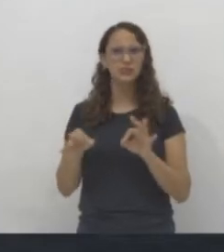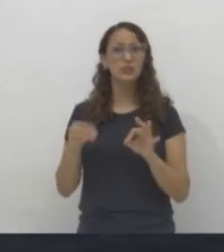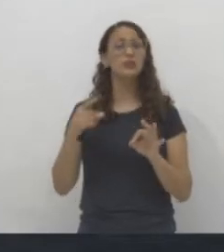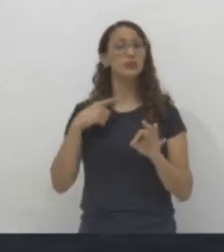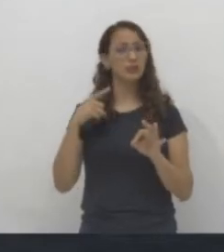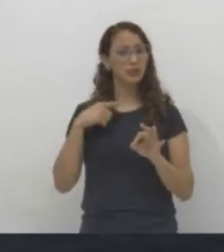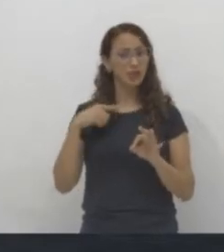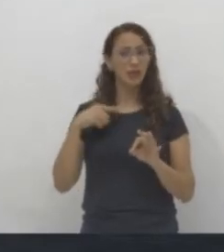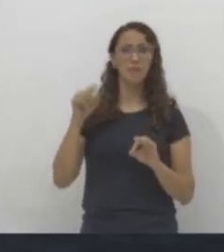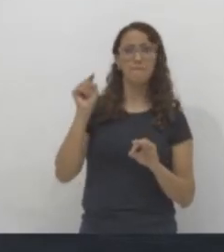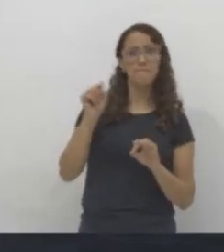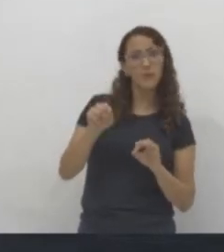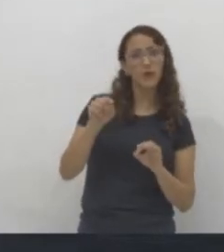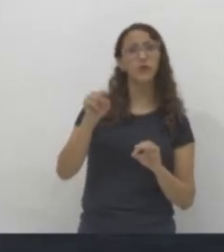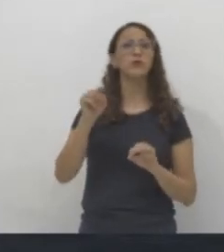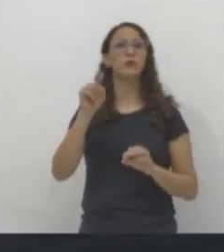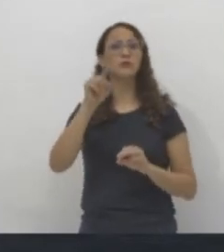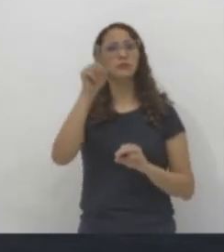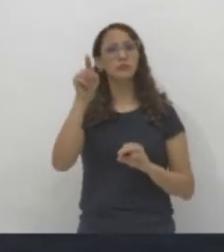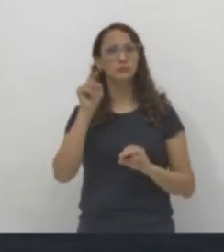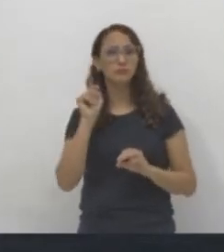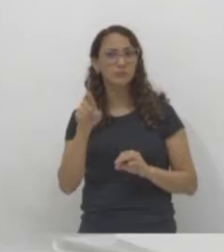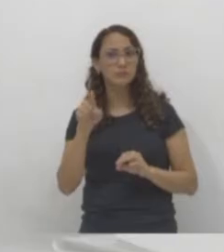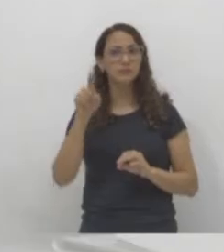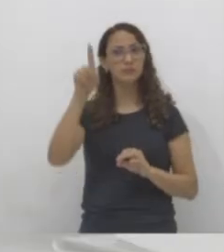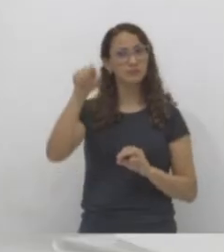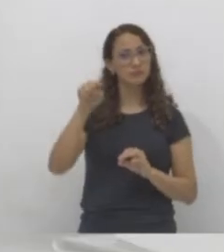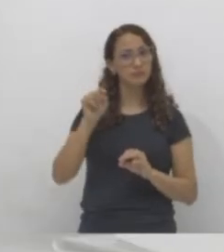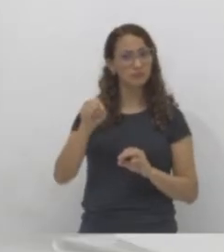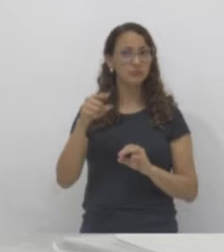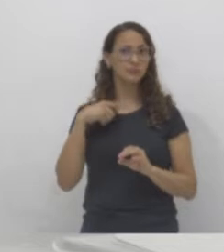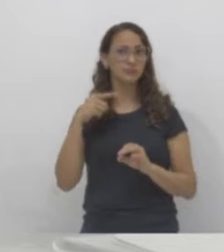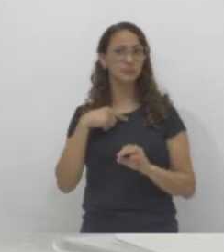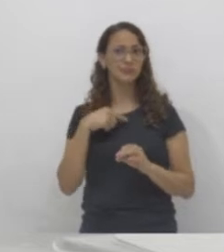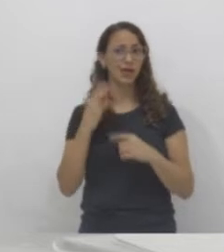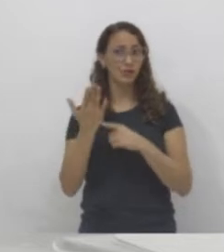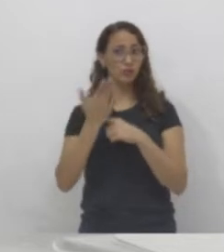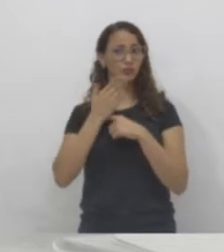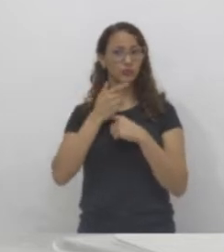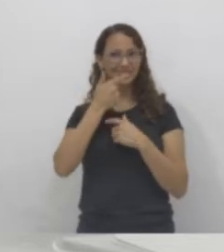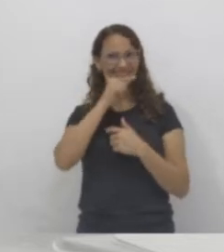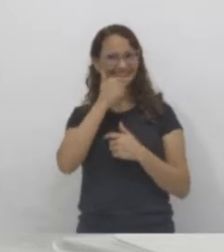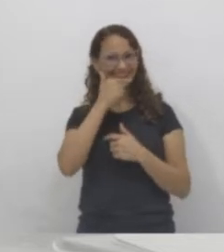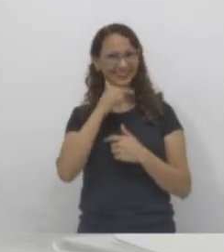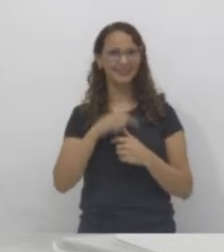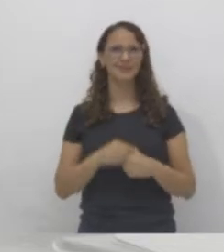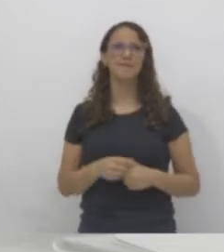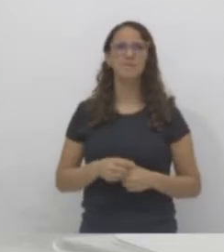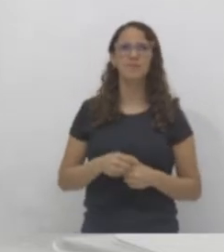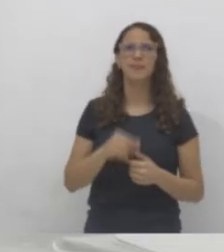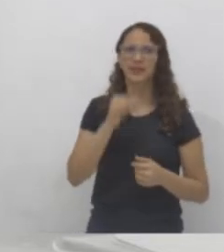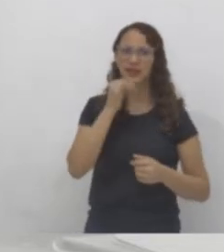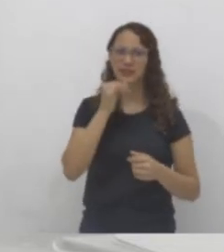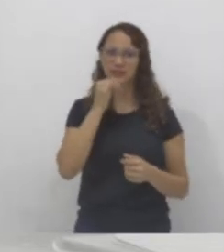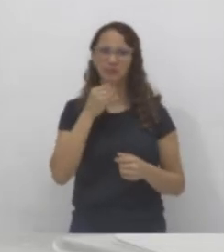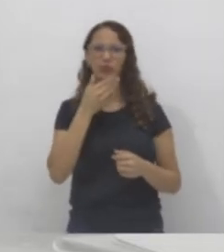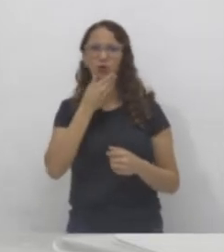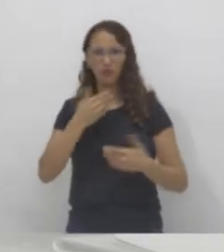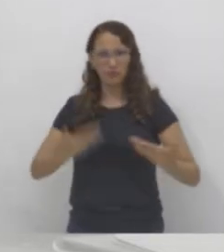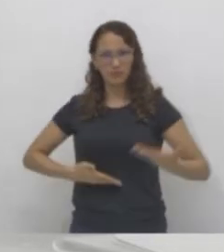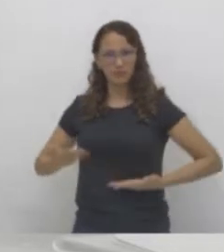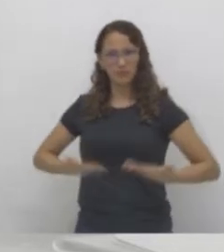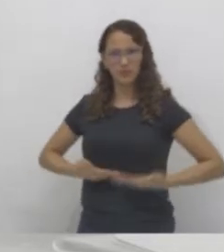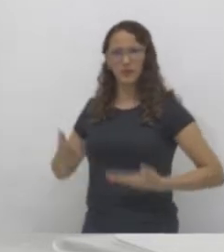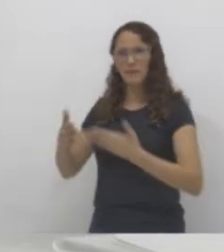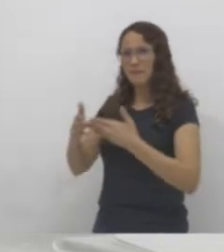pontuação para que isso tenha graça. Então vamos lá. Nessa questão diz assim: o empregado pede aumento e